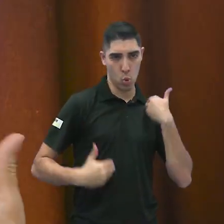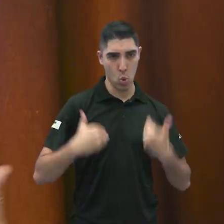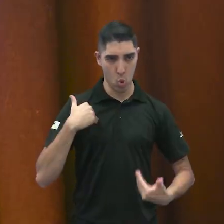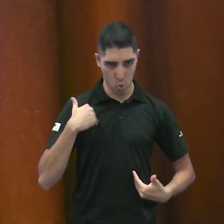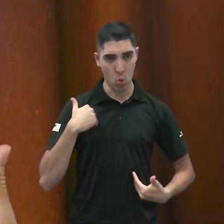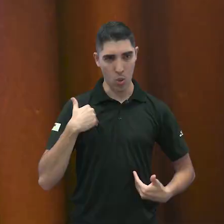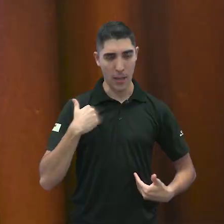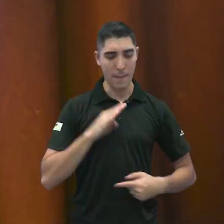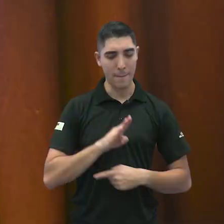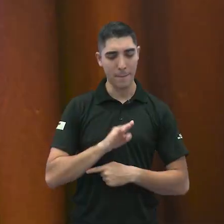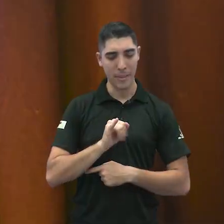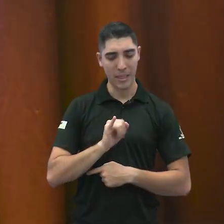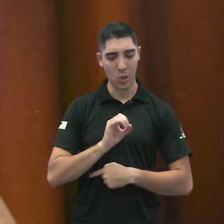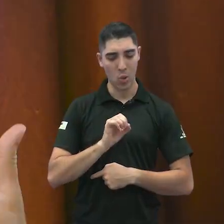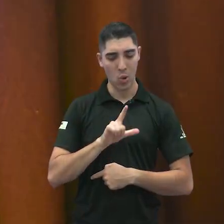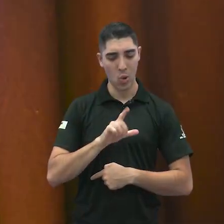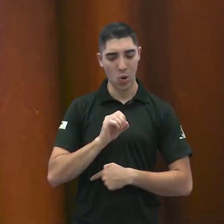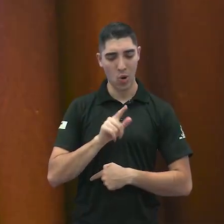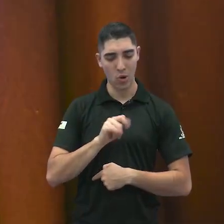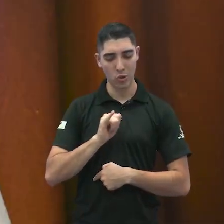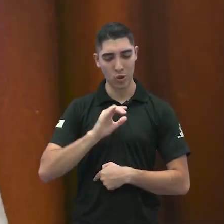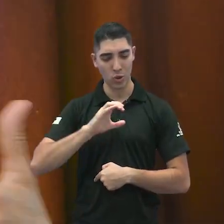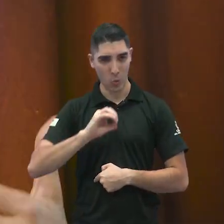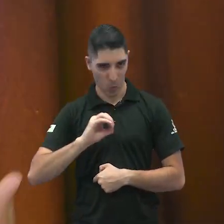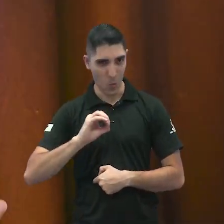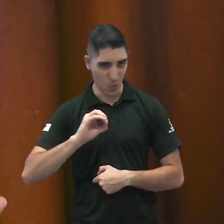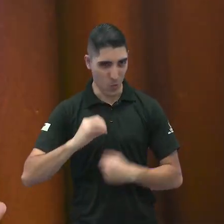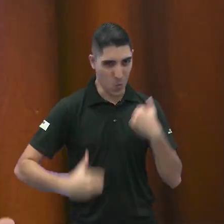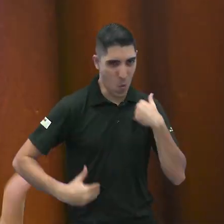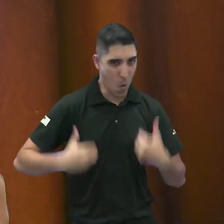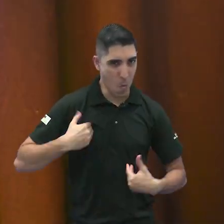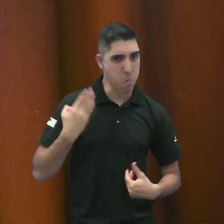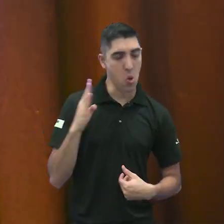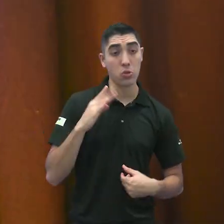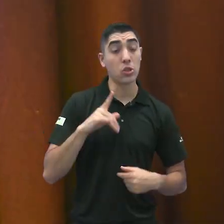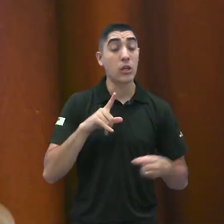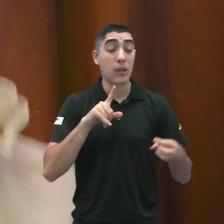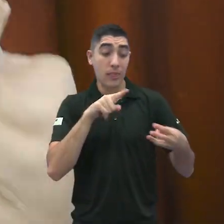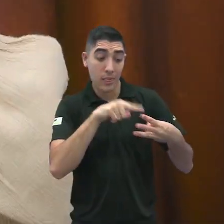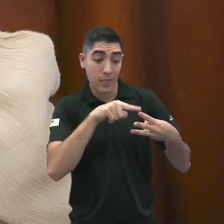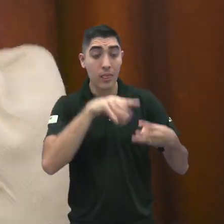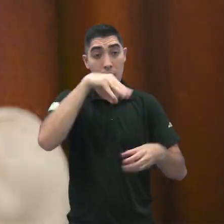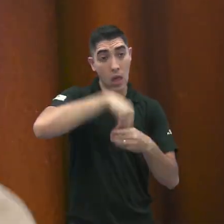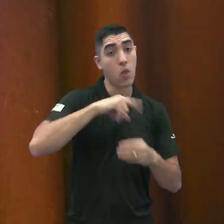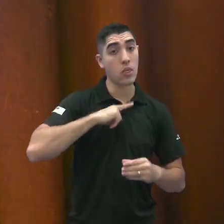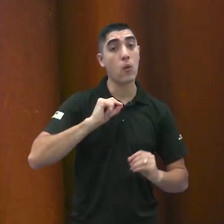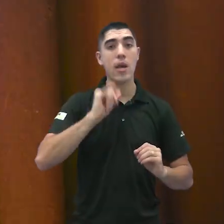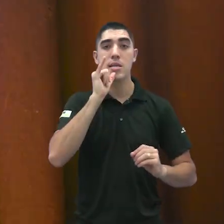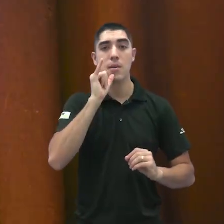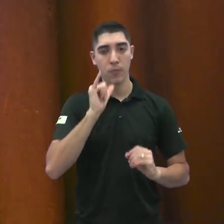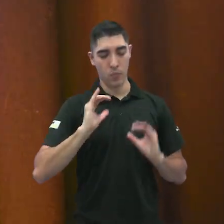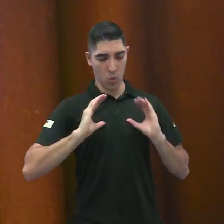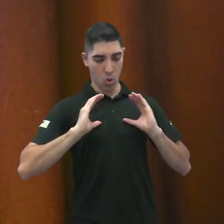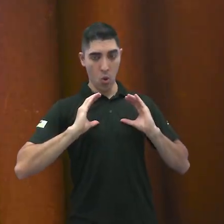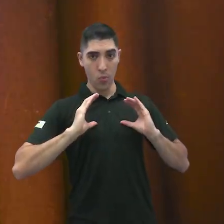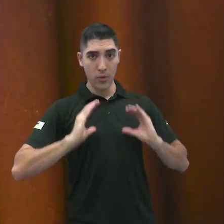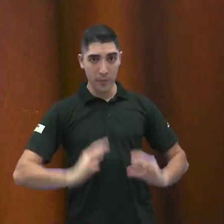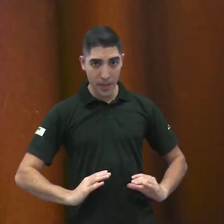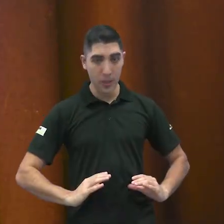eles já trazem uma energia, eles já trazem uma forma de sentir, porque o comportamento, ele é uma